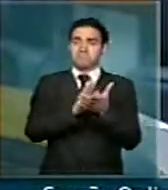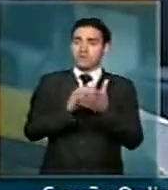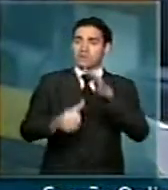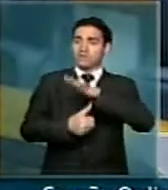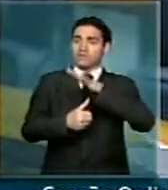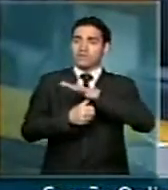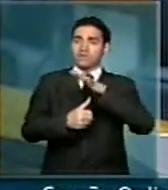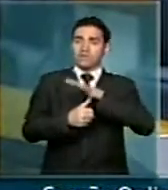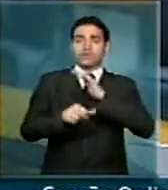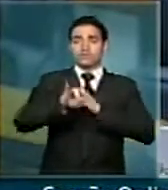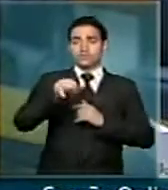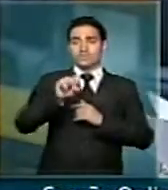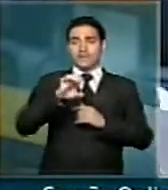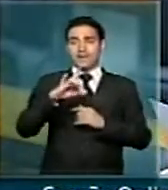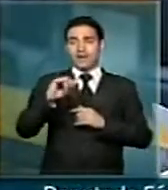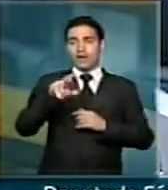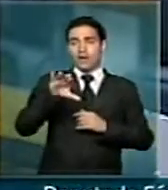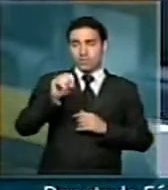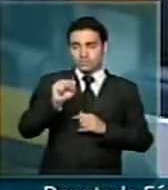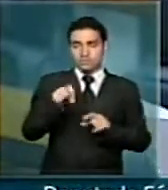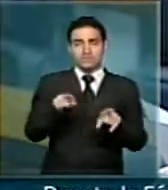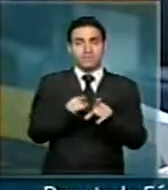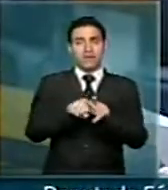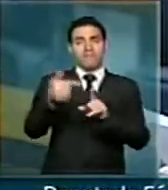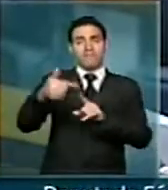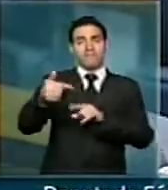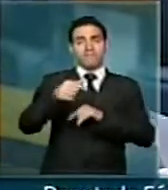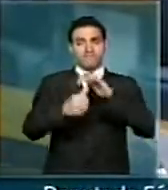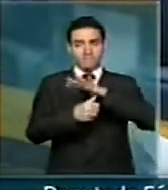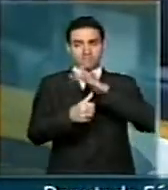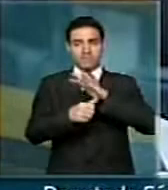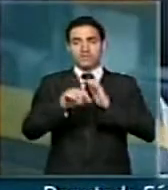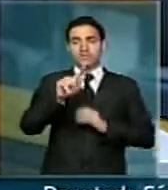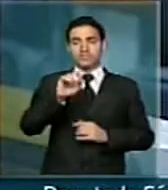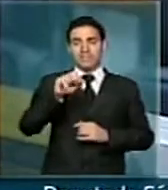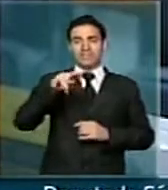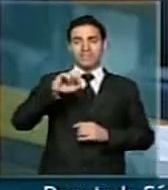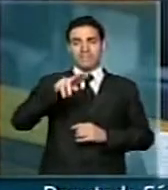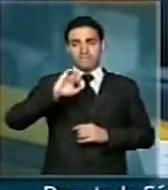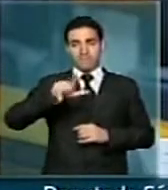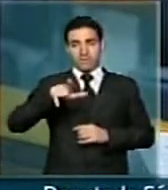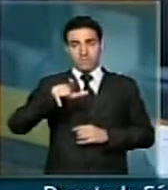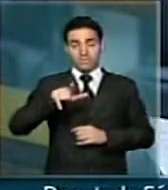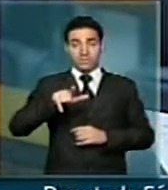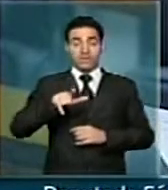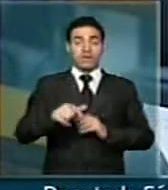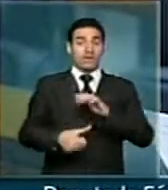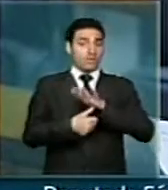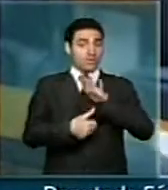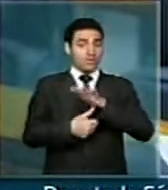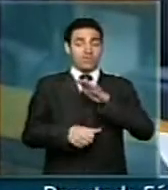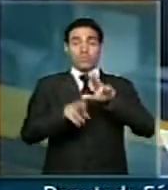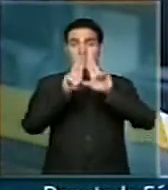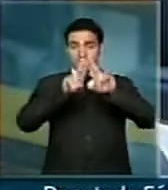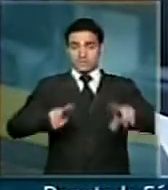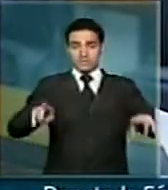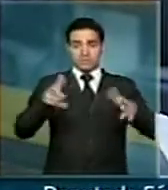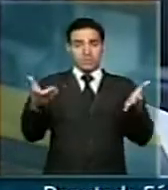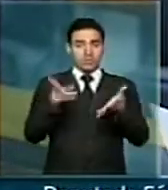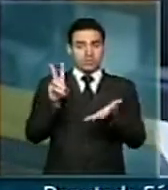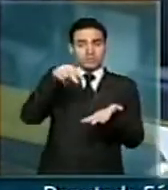José Carlos Barreto de Santana e o vice-reitor Genival Corrêa de Souza. A UFES hoje se posiciona como um instrumento